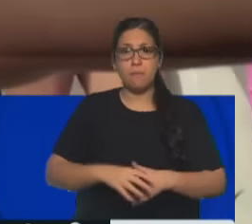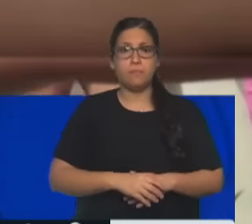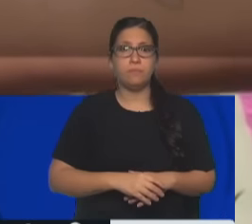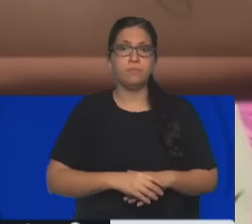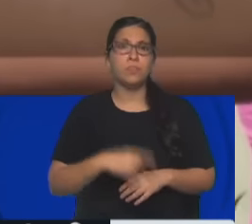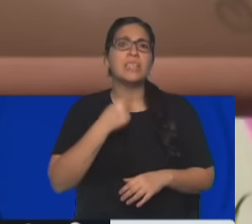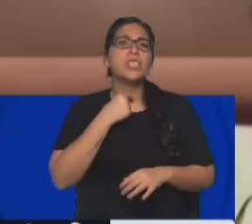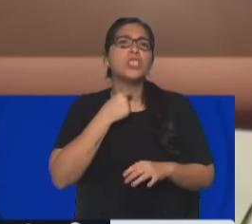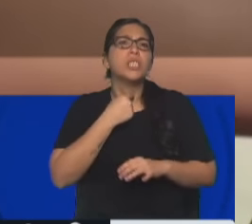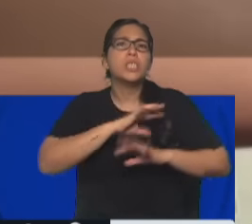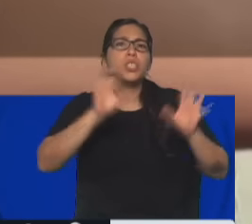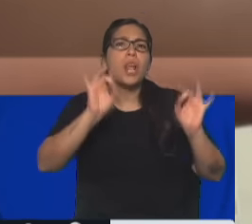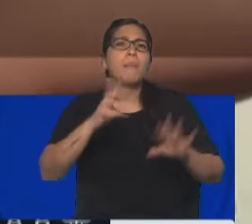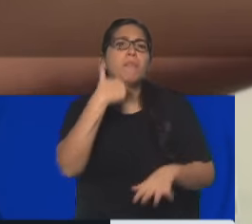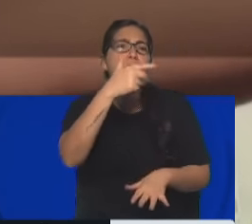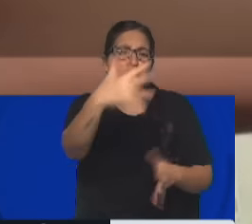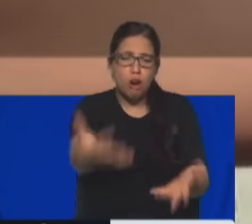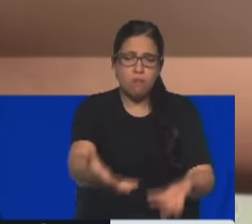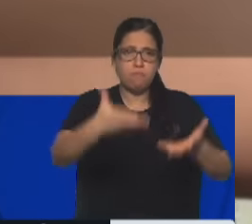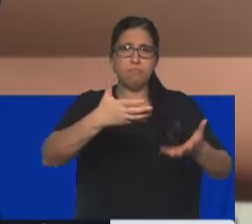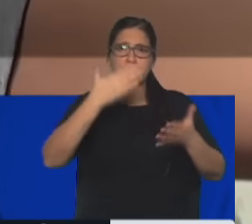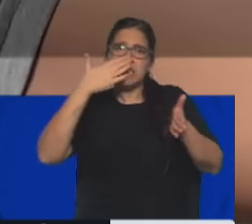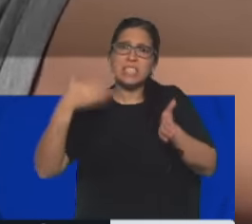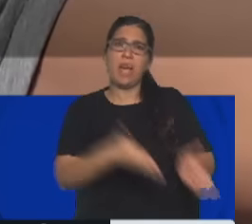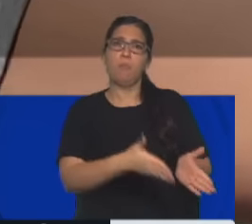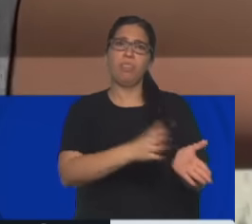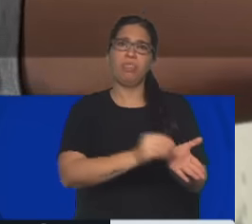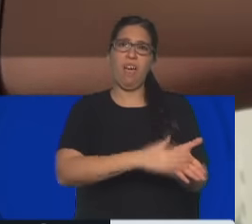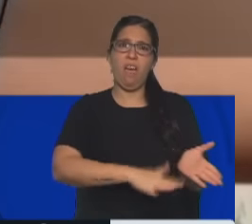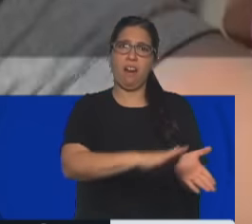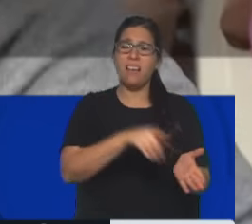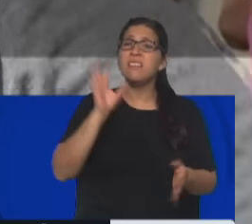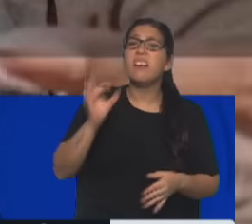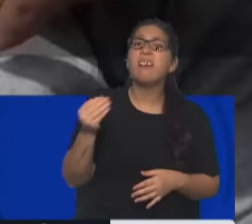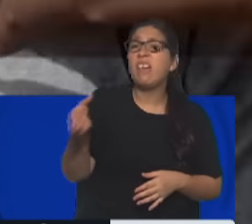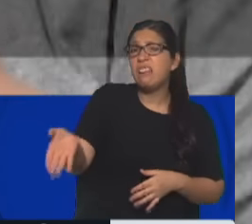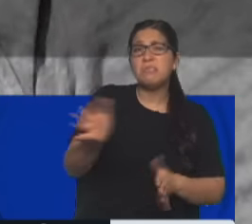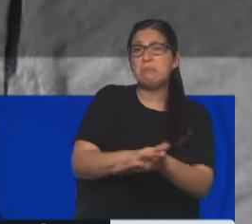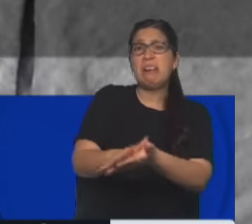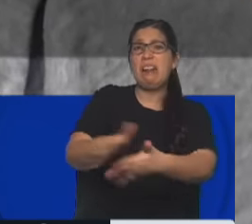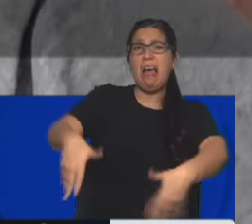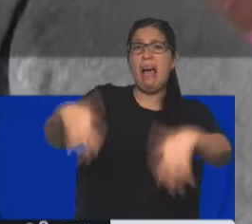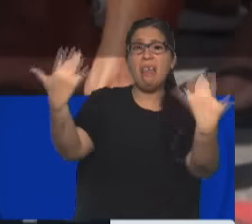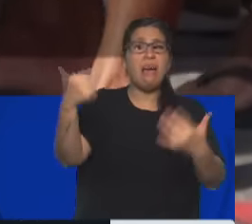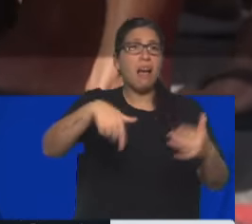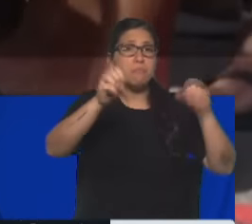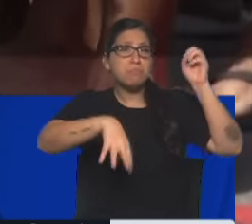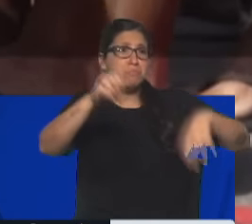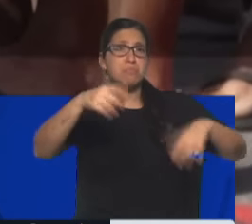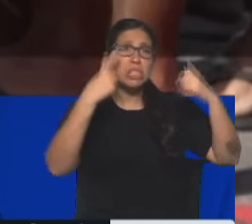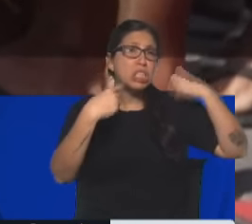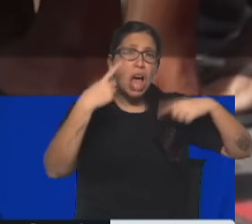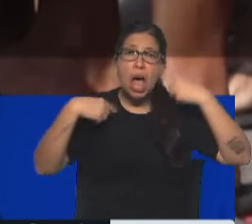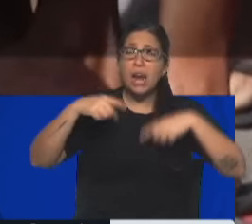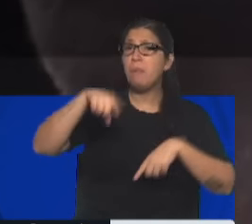tirar meu filho daqui em casa, por causa de quê? Não vai dar em nada, a verdade é essa. Não vai dar em nada, porque aqui tem um montão de gente chorando, mas lá